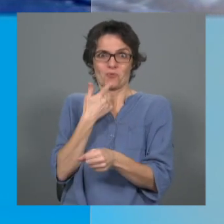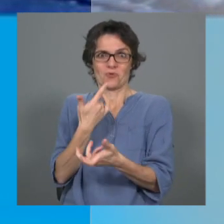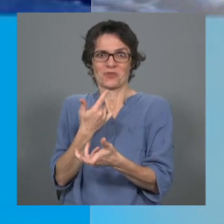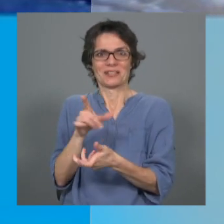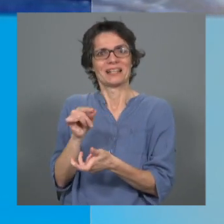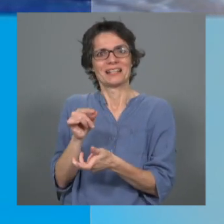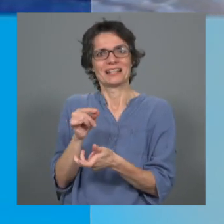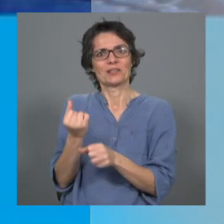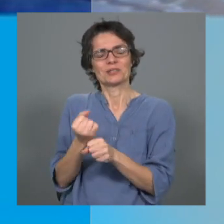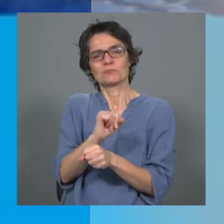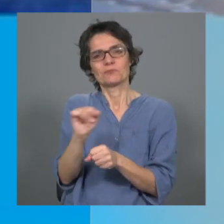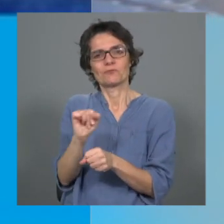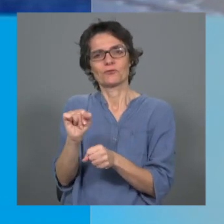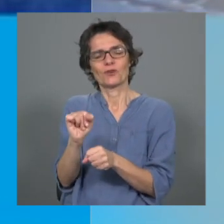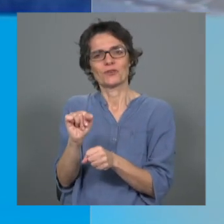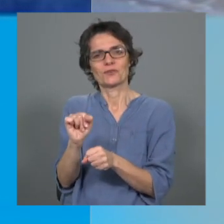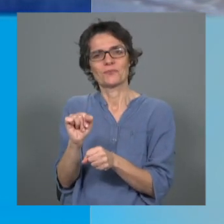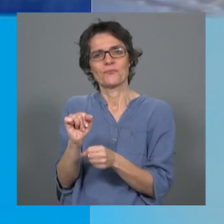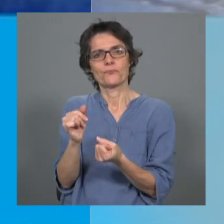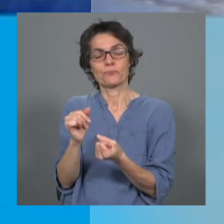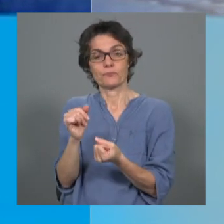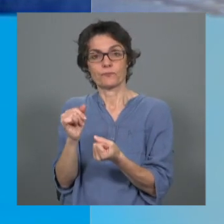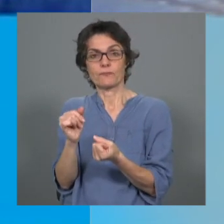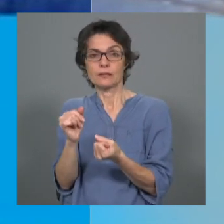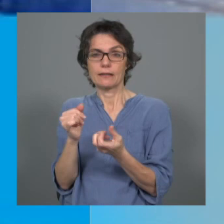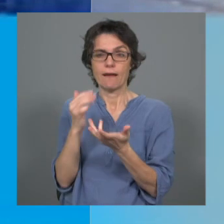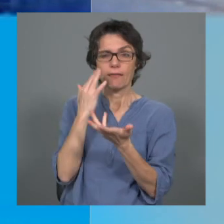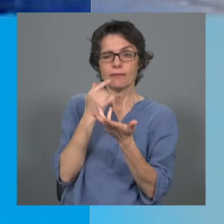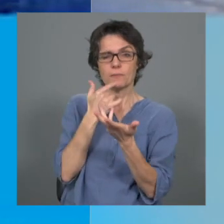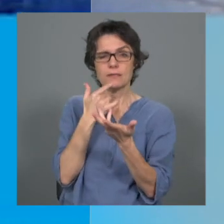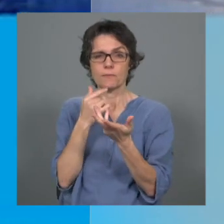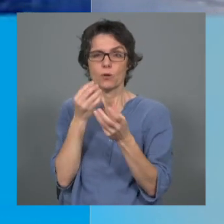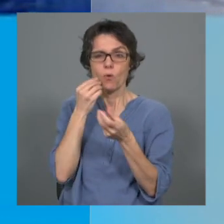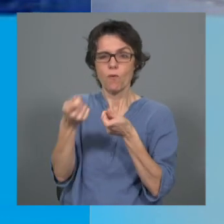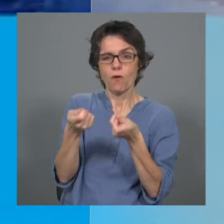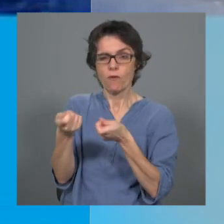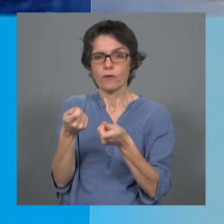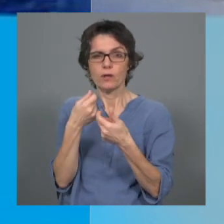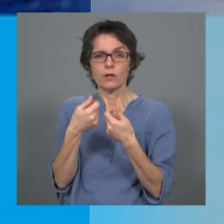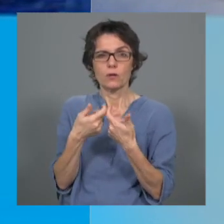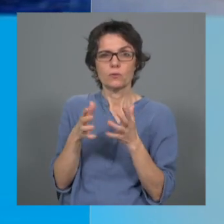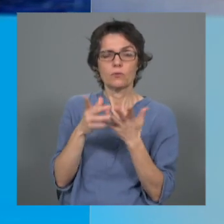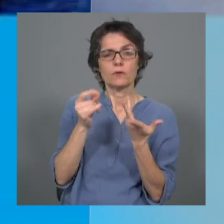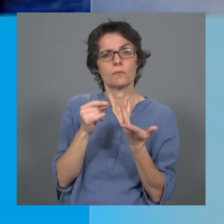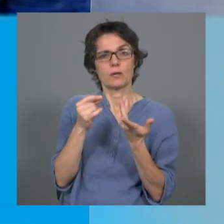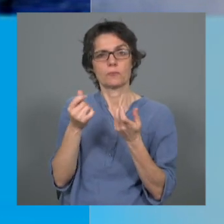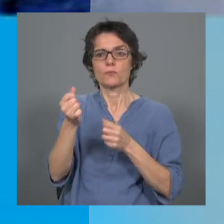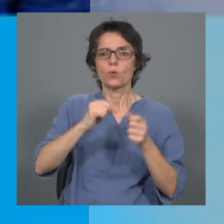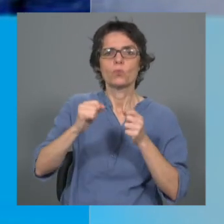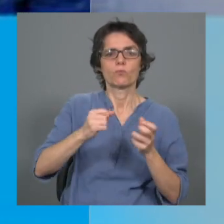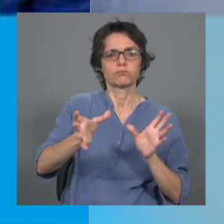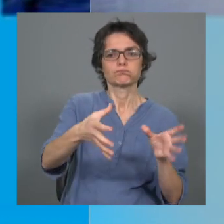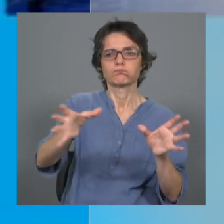tiveram este trabalho grande de olhar aquilo que ia chegando, não é? O fruto da reflexão das pessoas, dos muitos grupos, isto